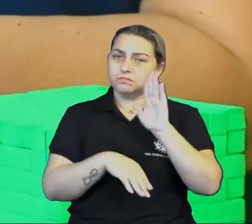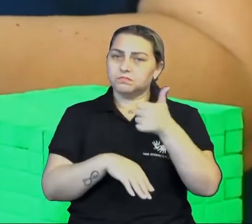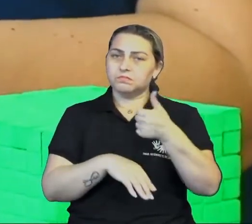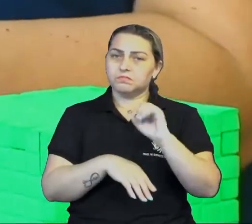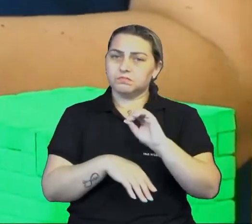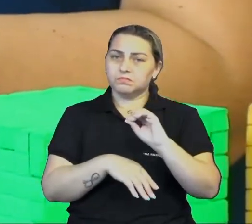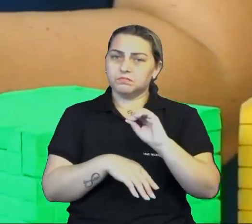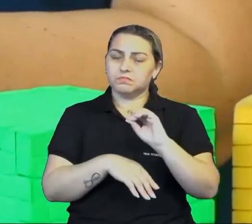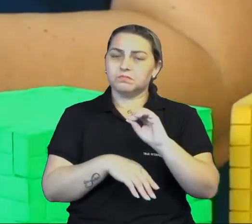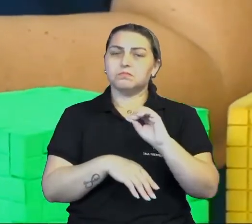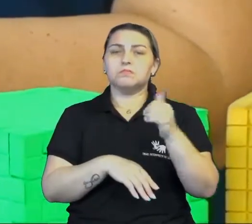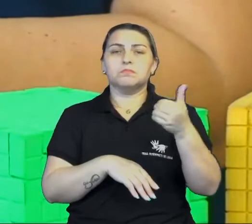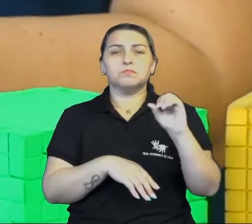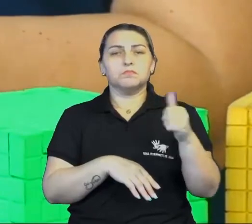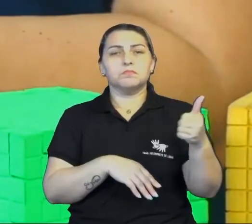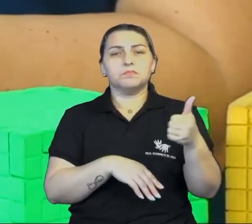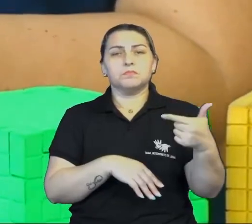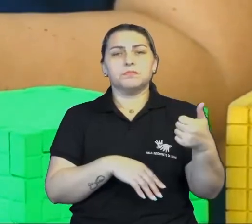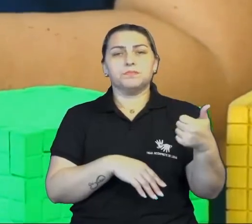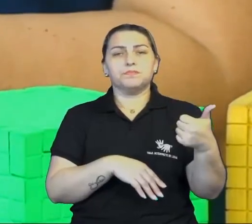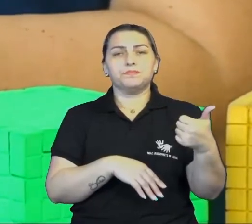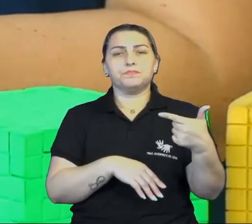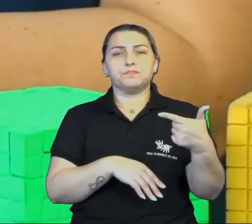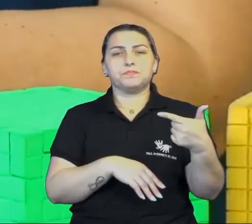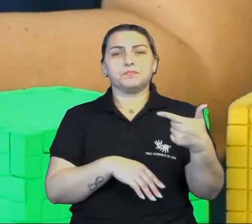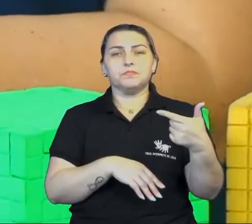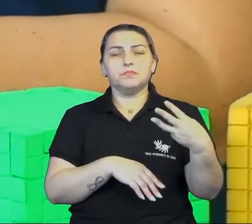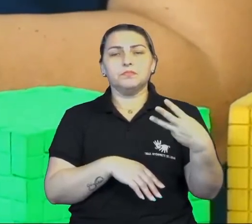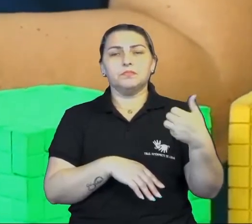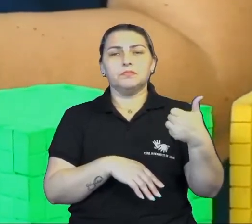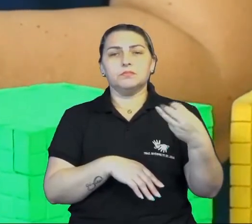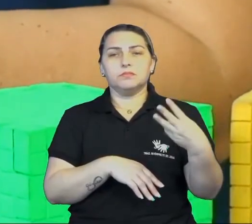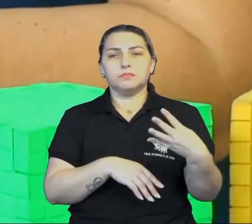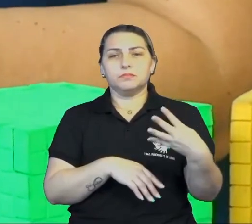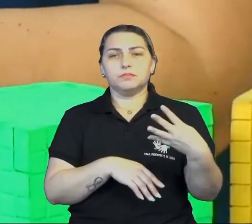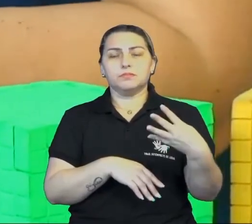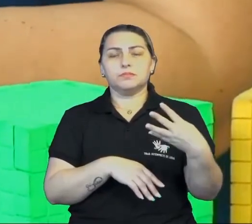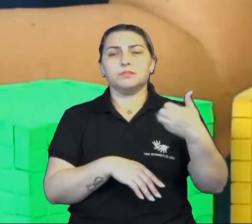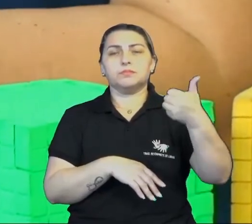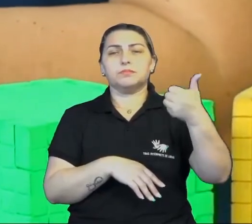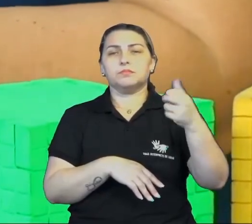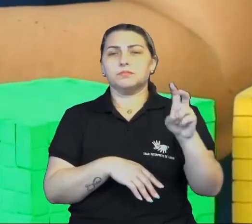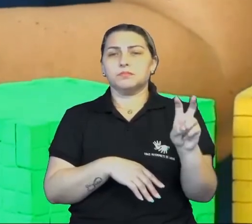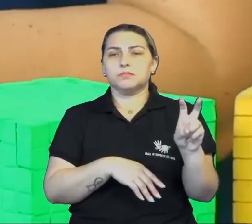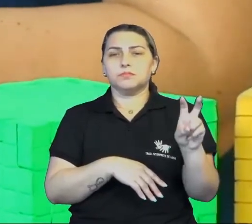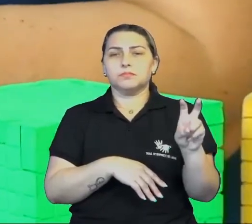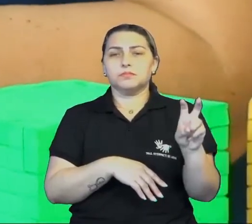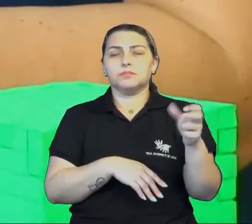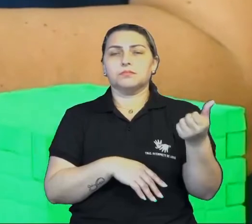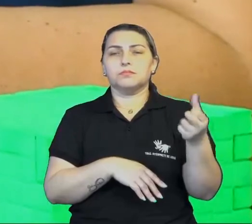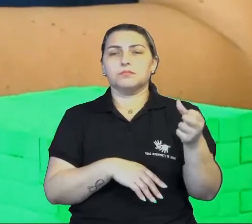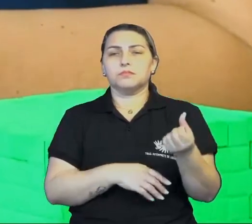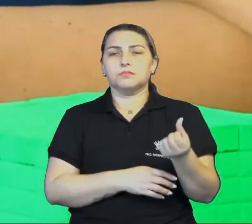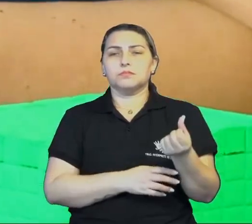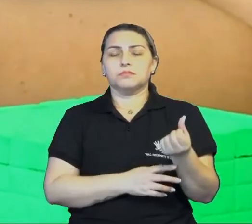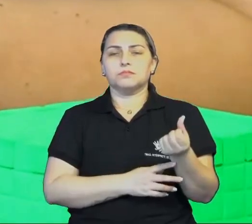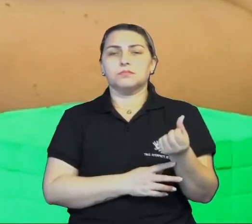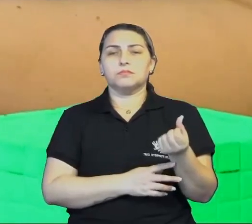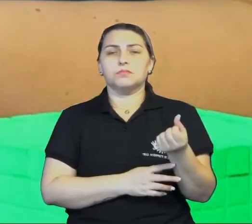Olha só, 10, 11, 12, 13, 14,